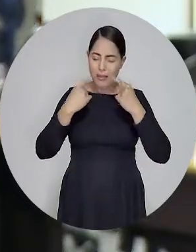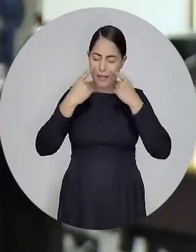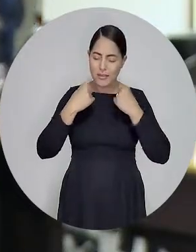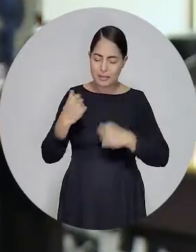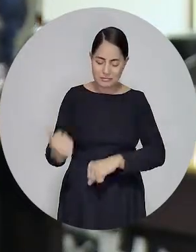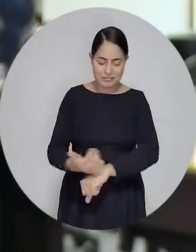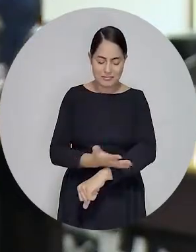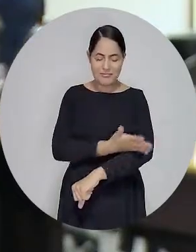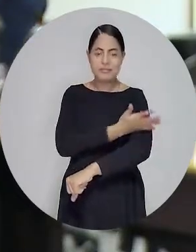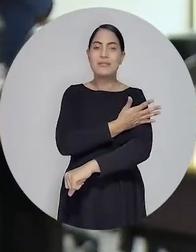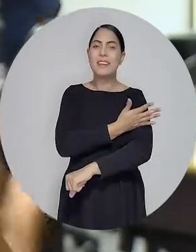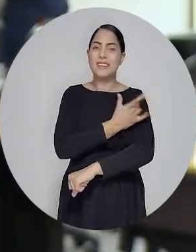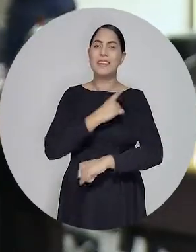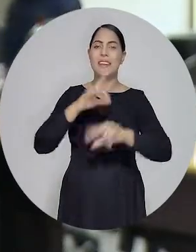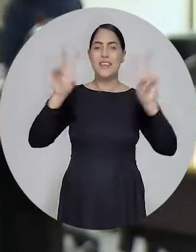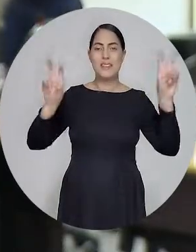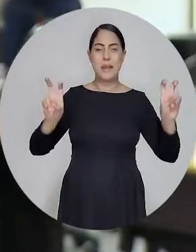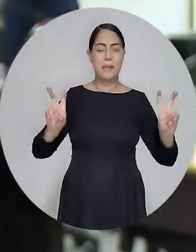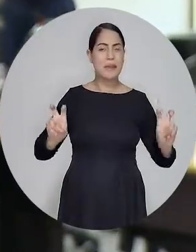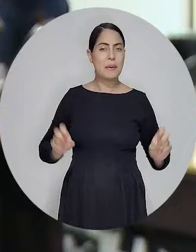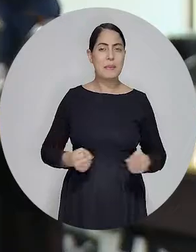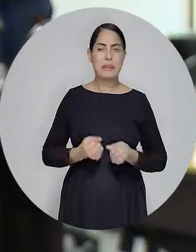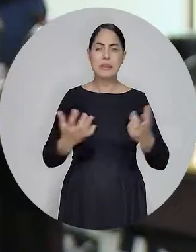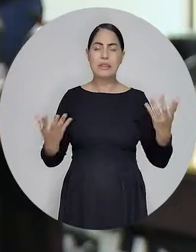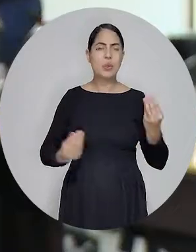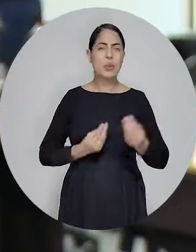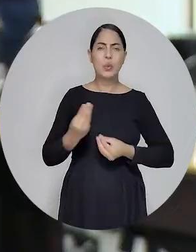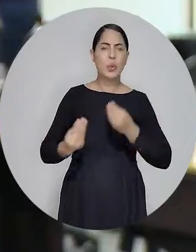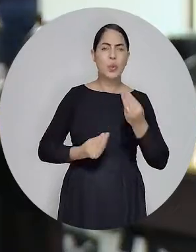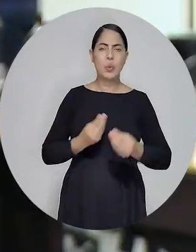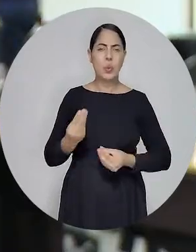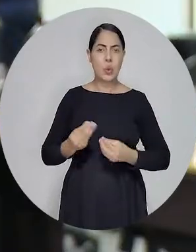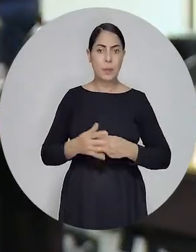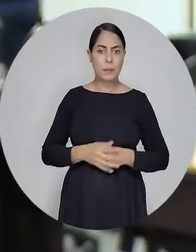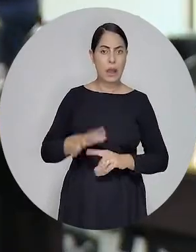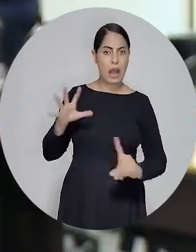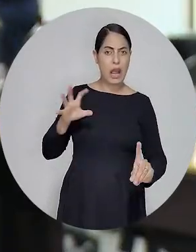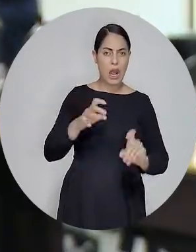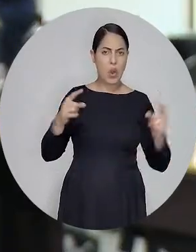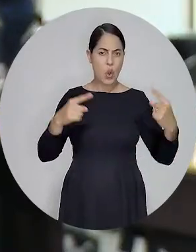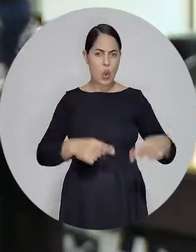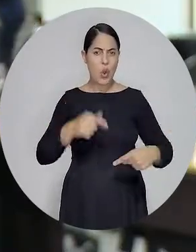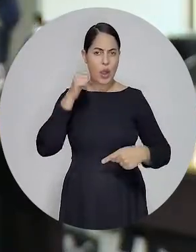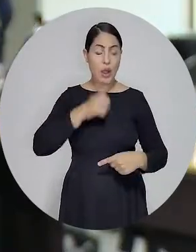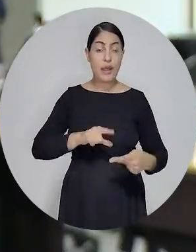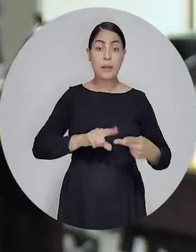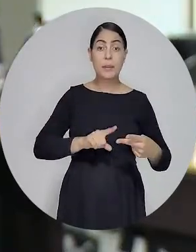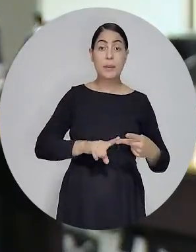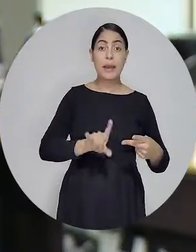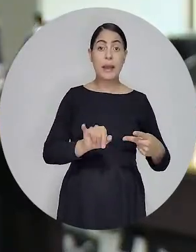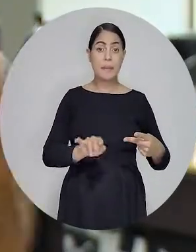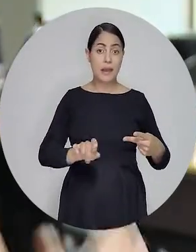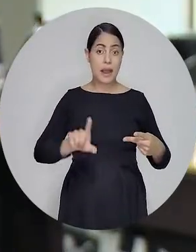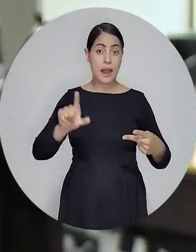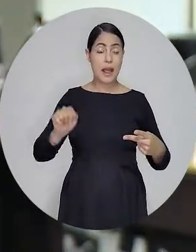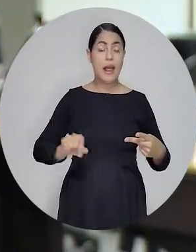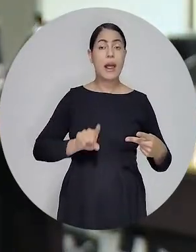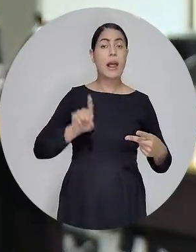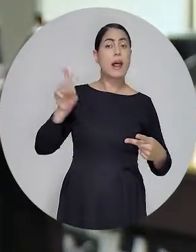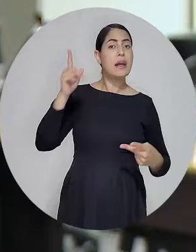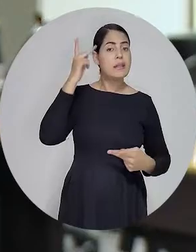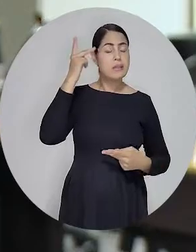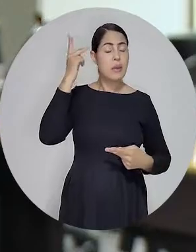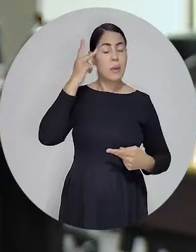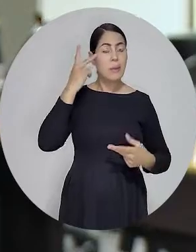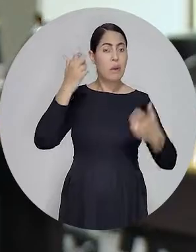várias lágrimas, vários sorrisos, momento de emoção, onde trouxemos questões do assédio contra a mulher. Ouvimos os depoimentos de